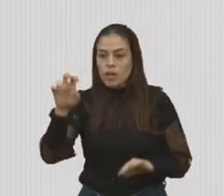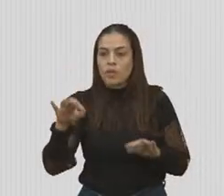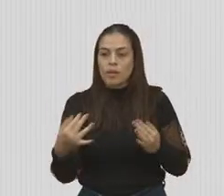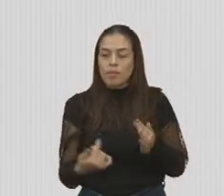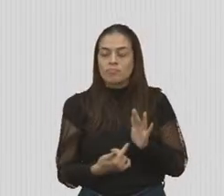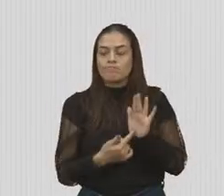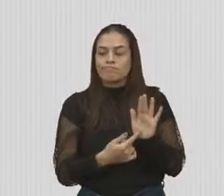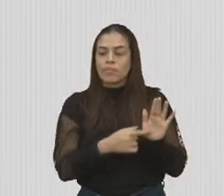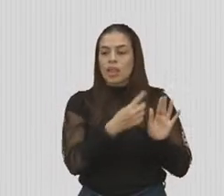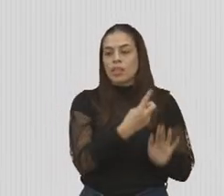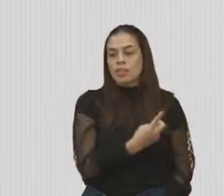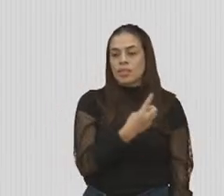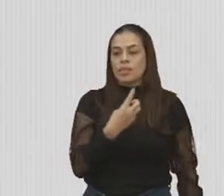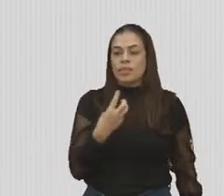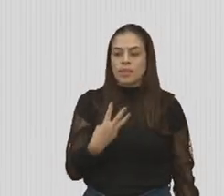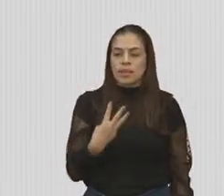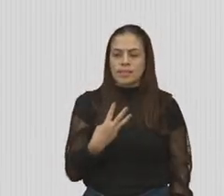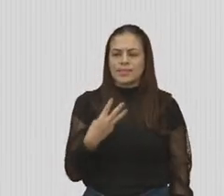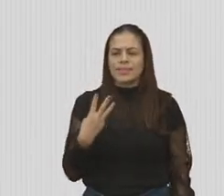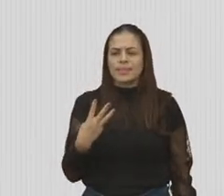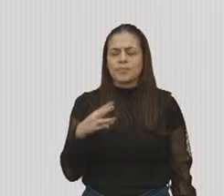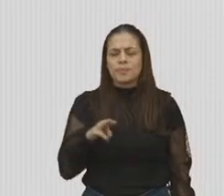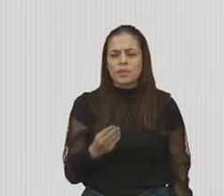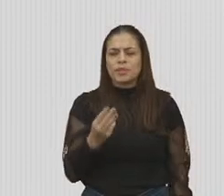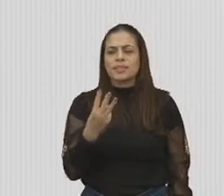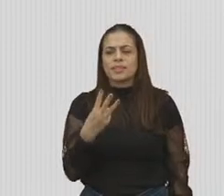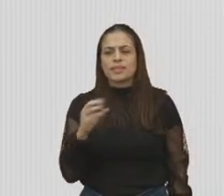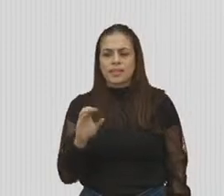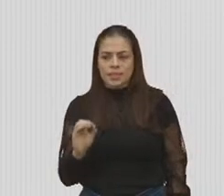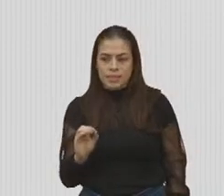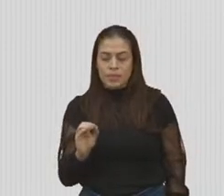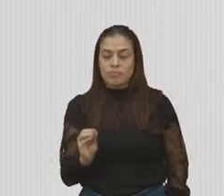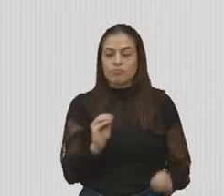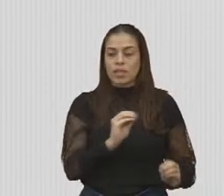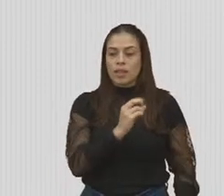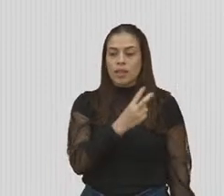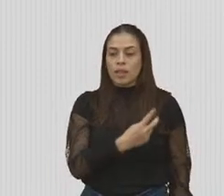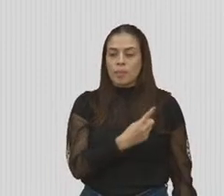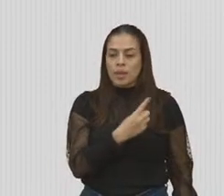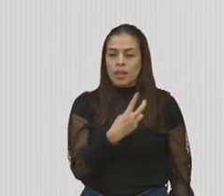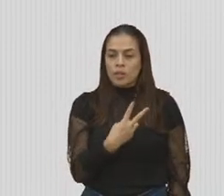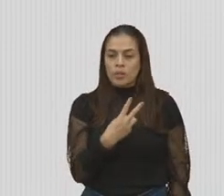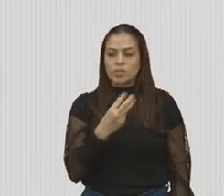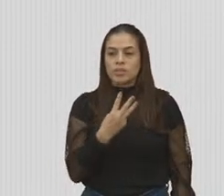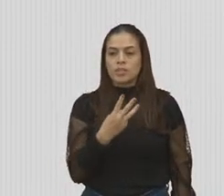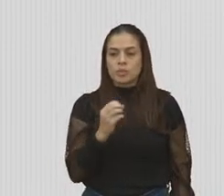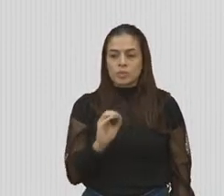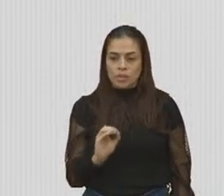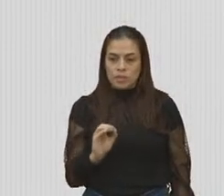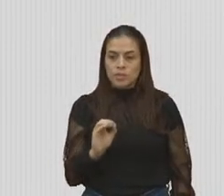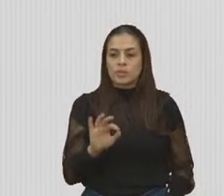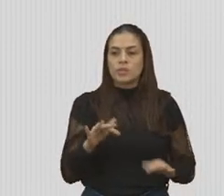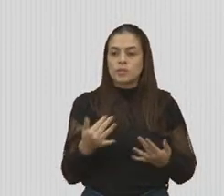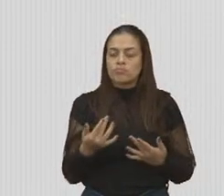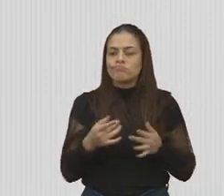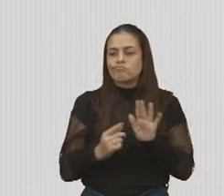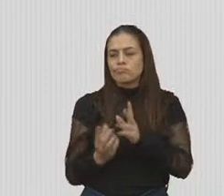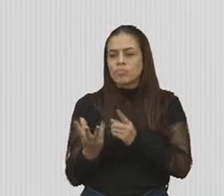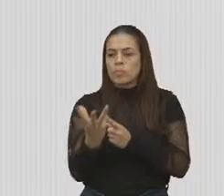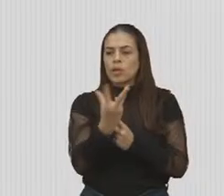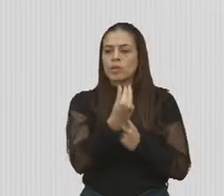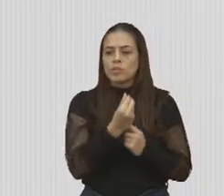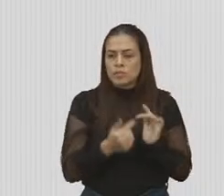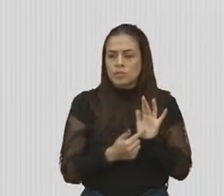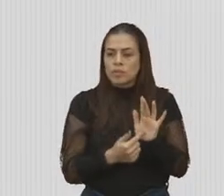de 13.300 para 13.200. As principais ações: a Mostra de Artes Cênicas, o Programa